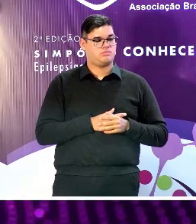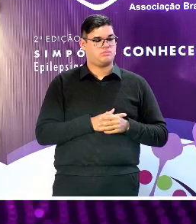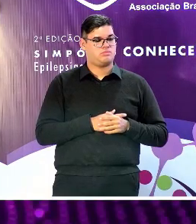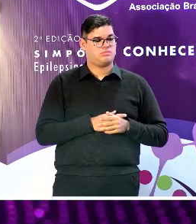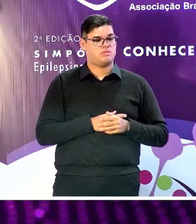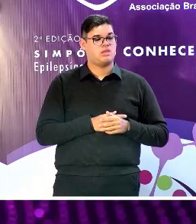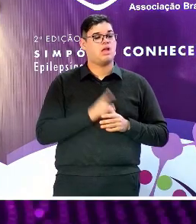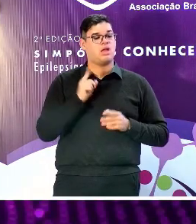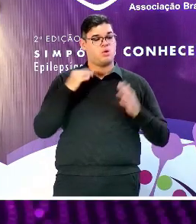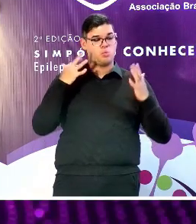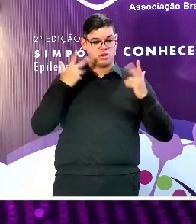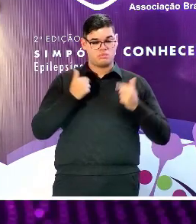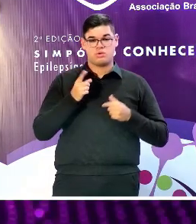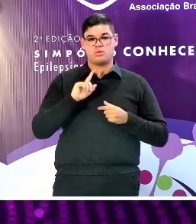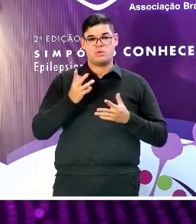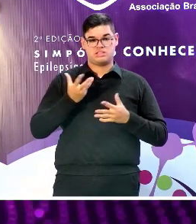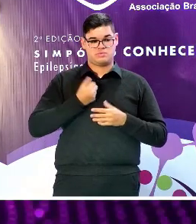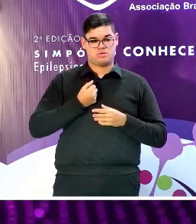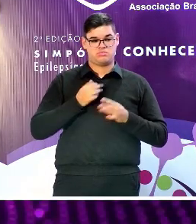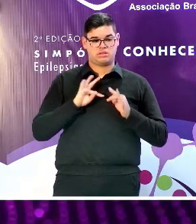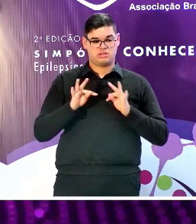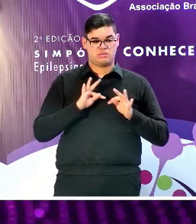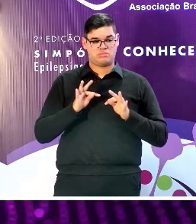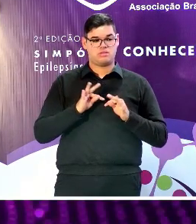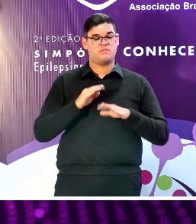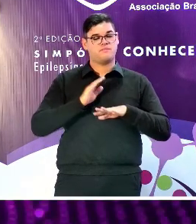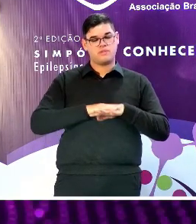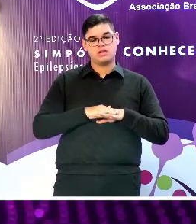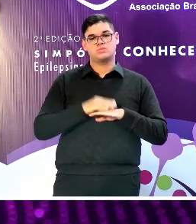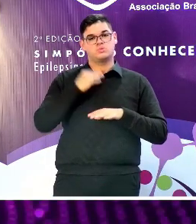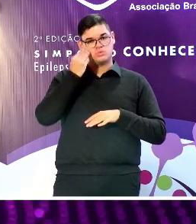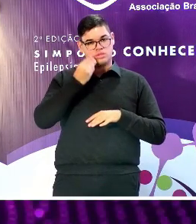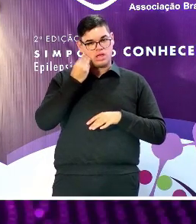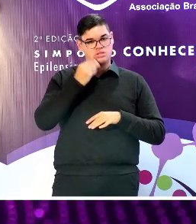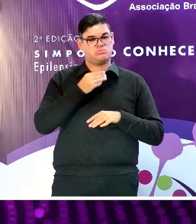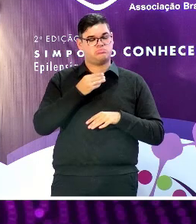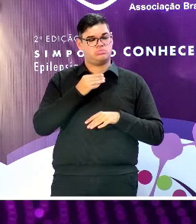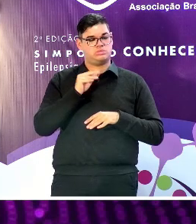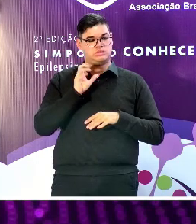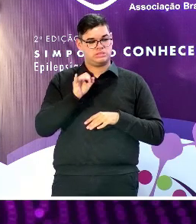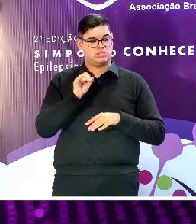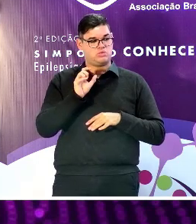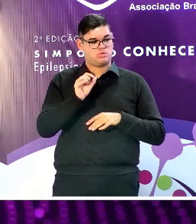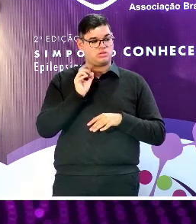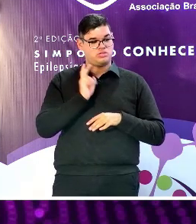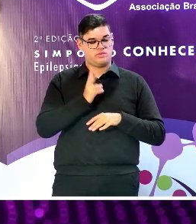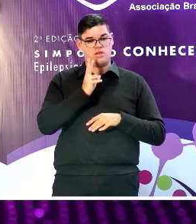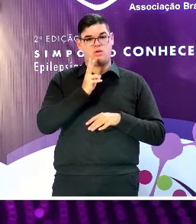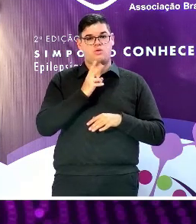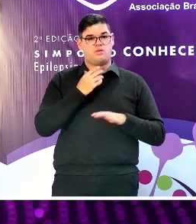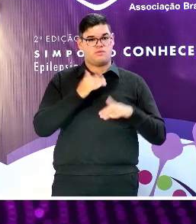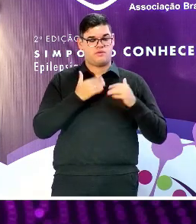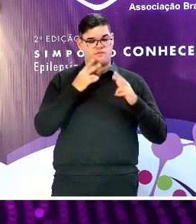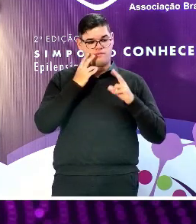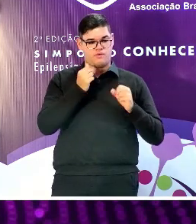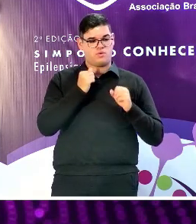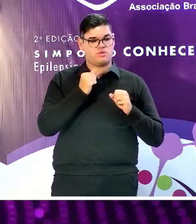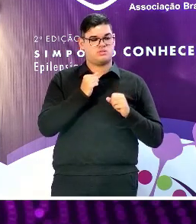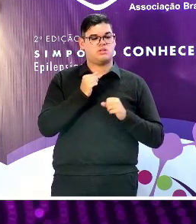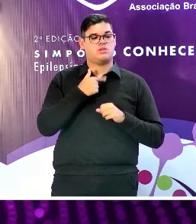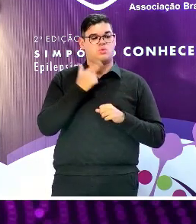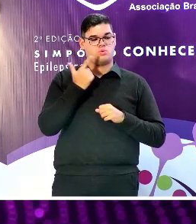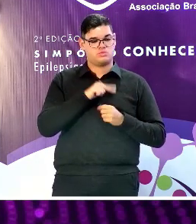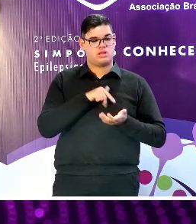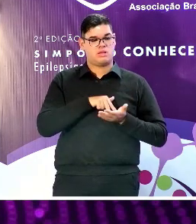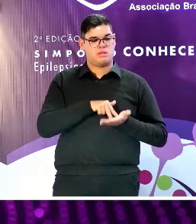que não recebeu o tratamento. Esse é um teste que a gente faz. Então, se ele estiver mantendo força, tônus muscular, ele consegue